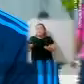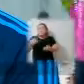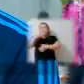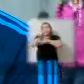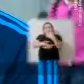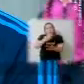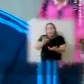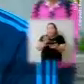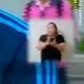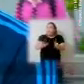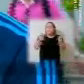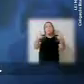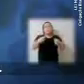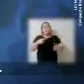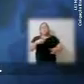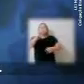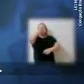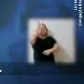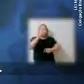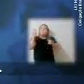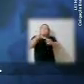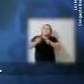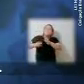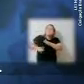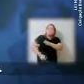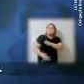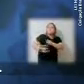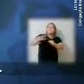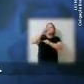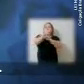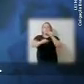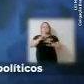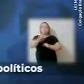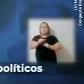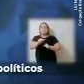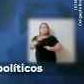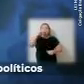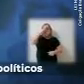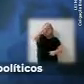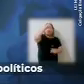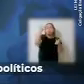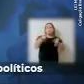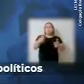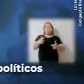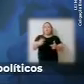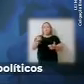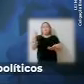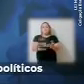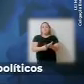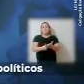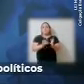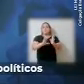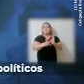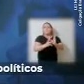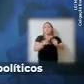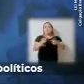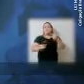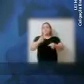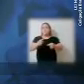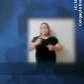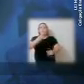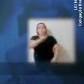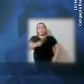medicamento Essa bagunça tem que acabar O Brasil precisa de mudanças profundas Bolsonaro não tem compromisso com partidos